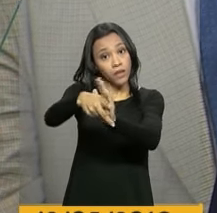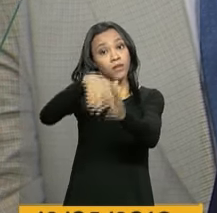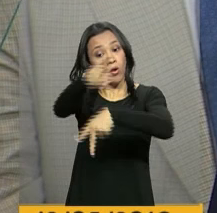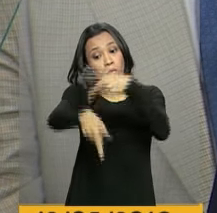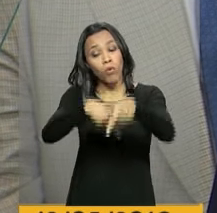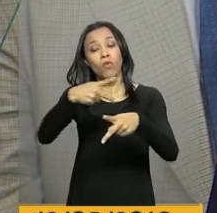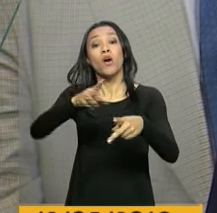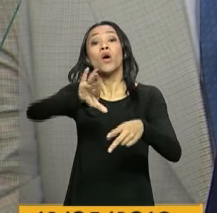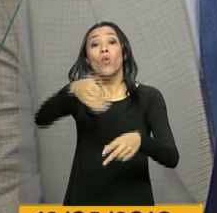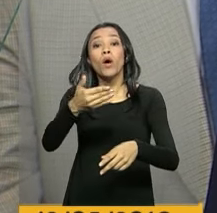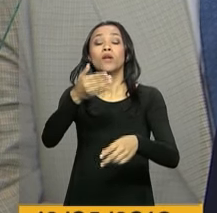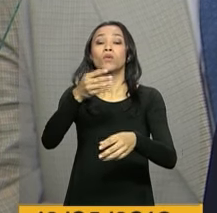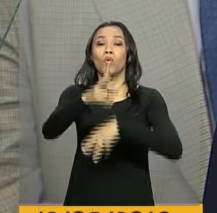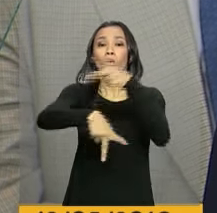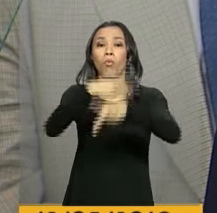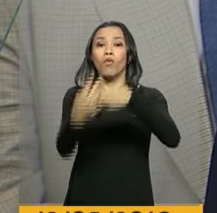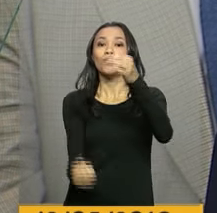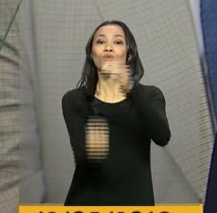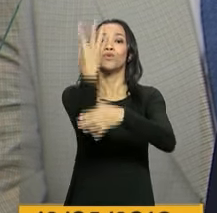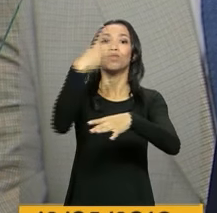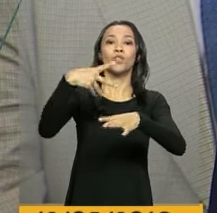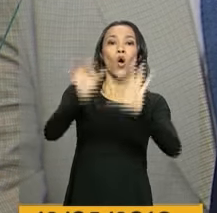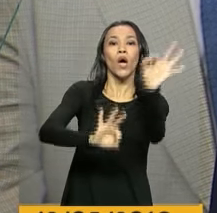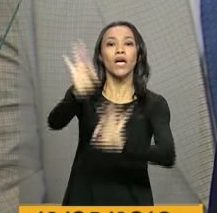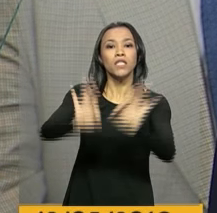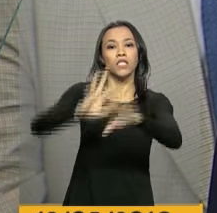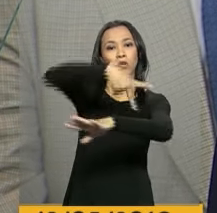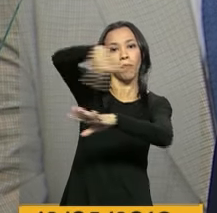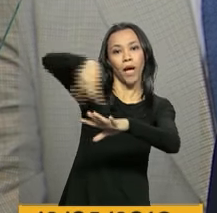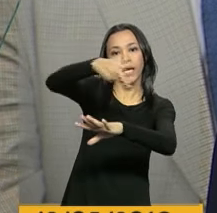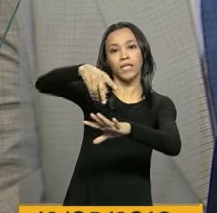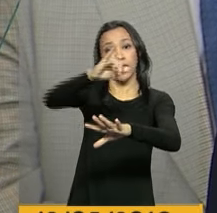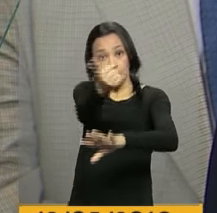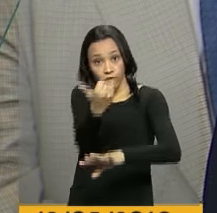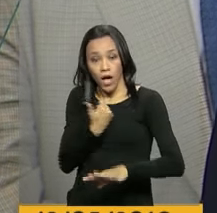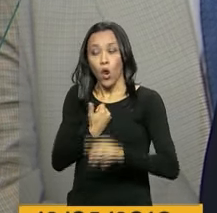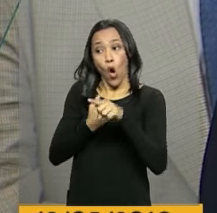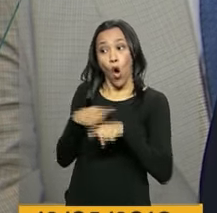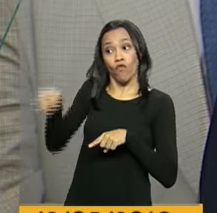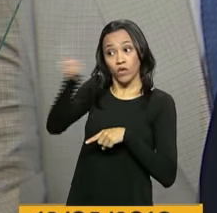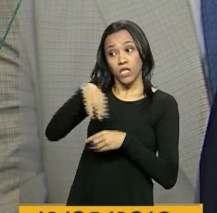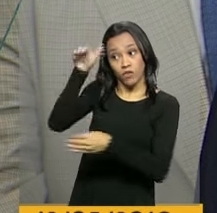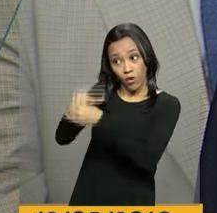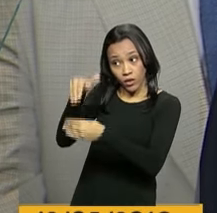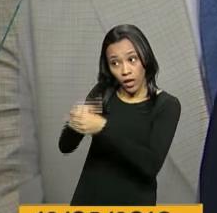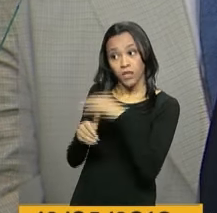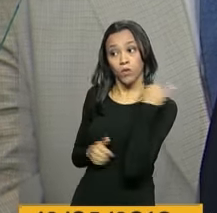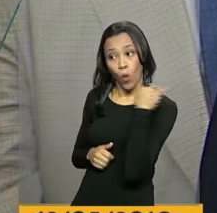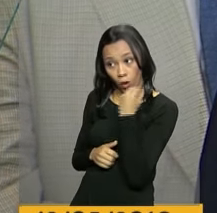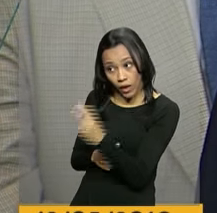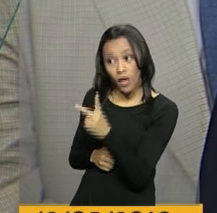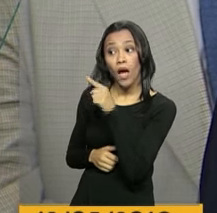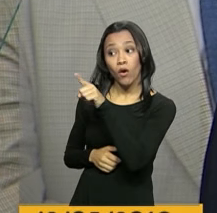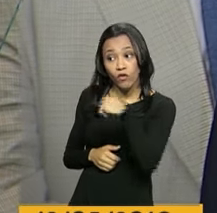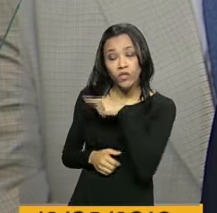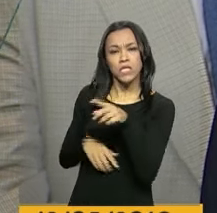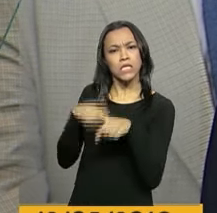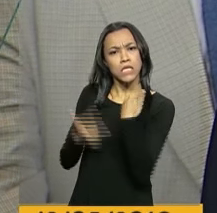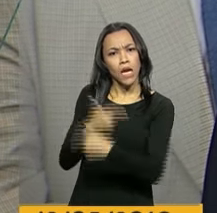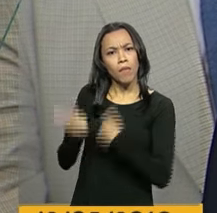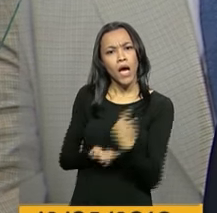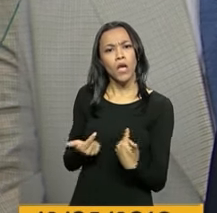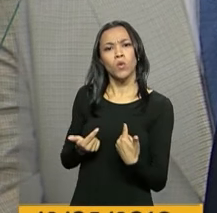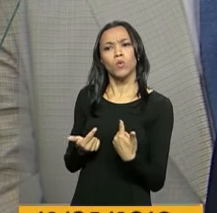cria o Estado, ele nos dá uma ordem. Olha aqui, vocês que vão ocupar os poderes, exerçam-no com